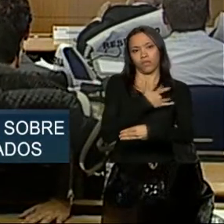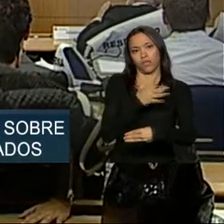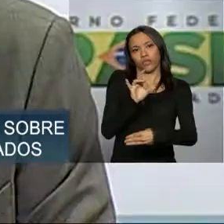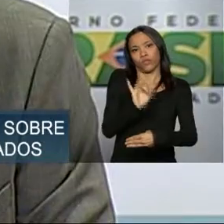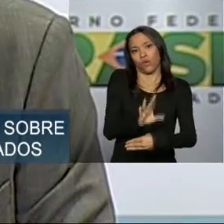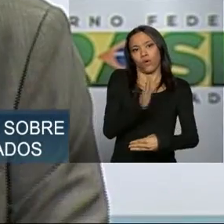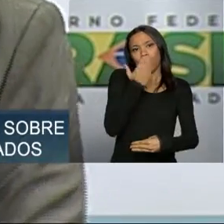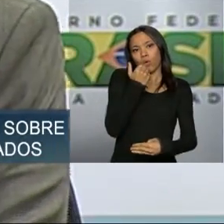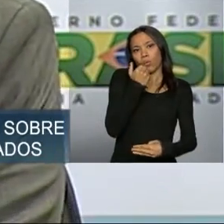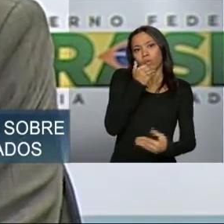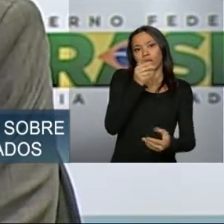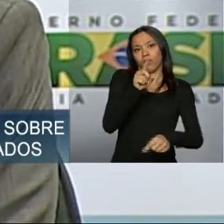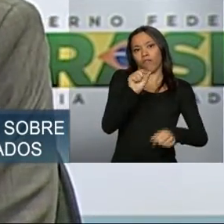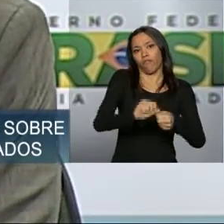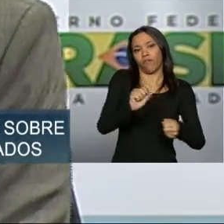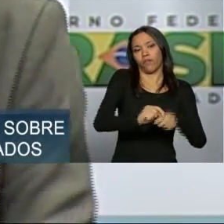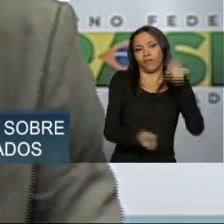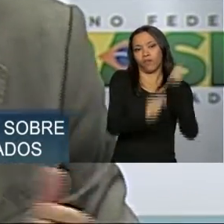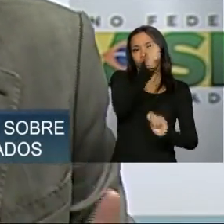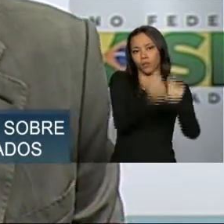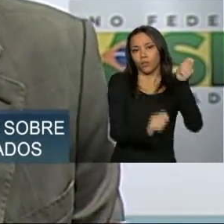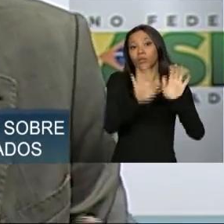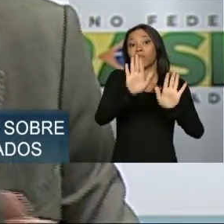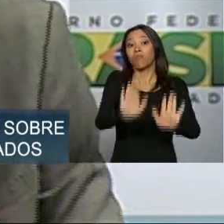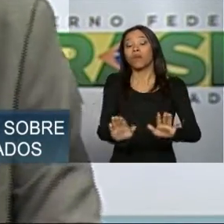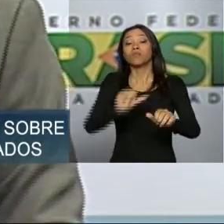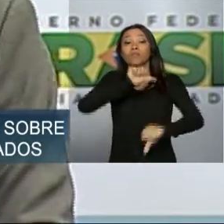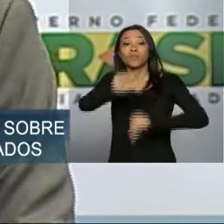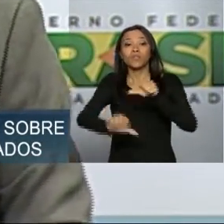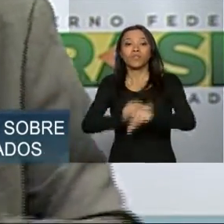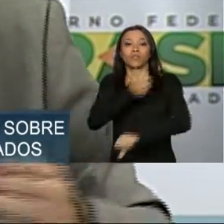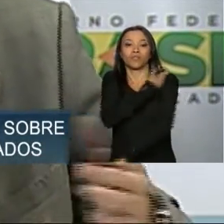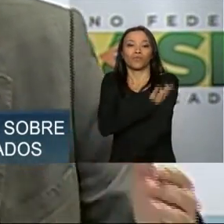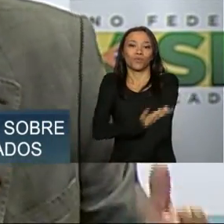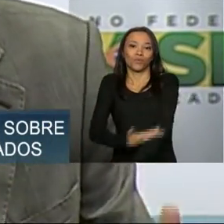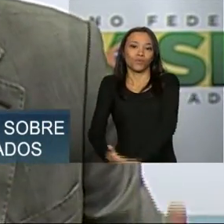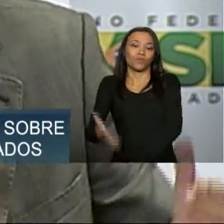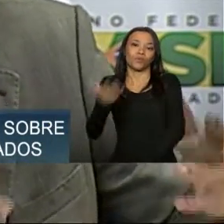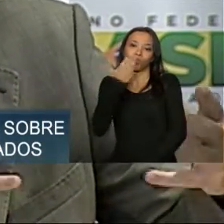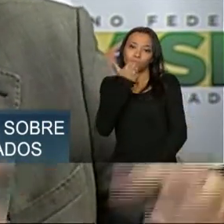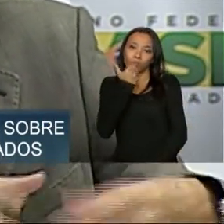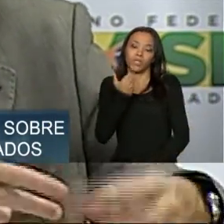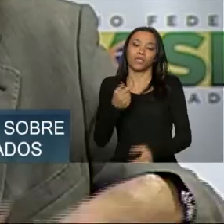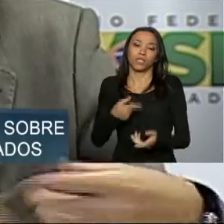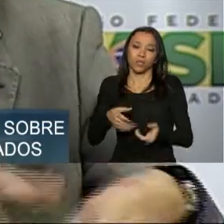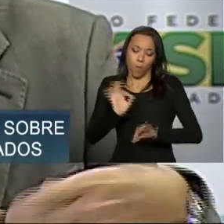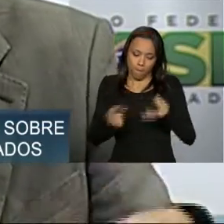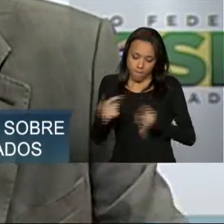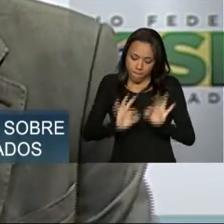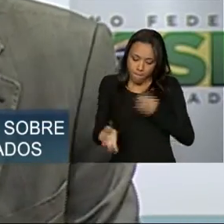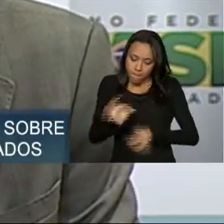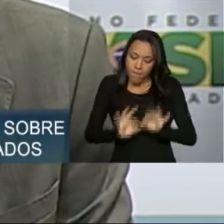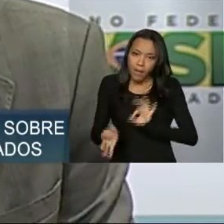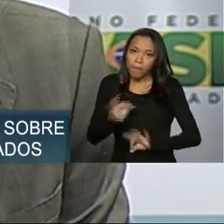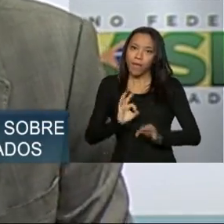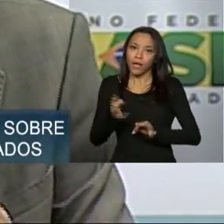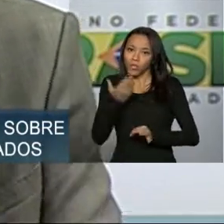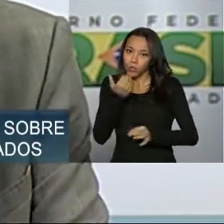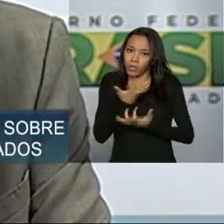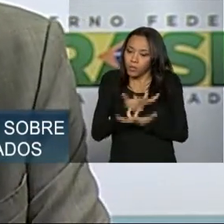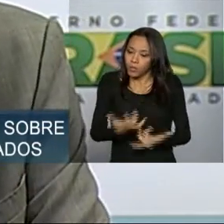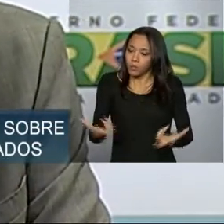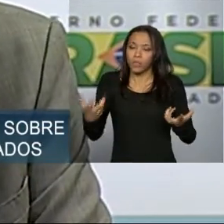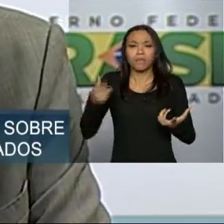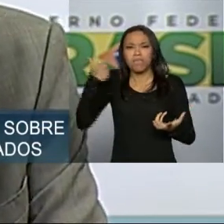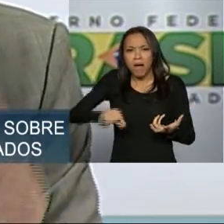industrializado, mas uma forte ação na mudança dos hábitos, na valorização do preparo do alimento in natura e da não